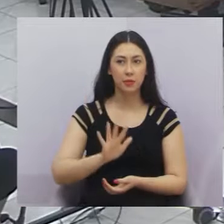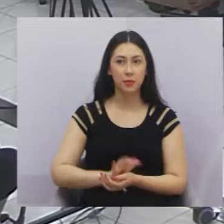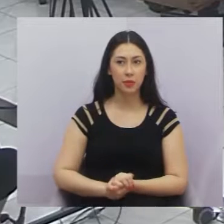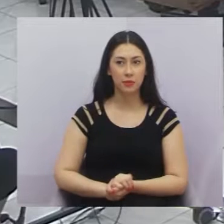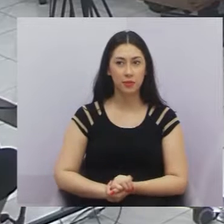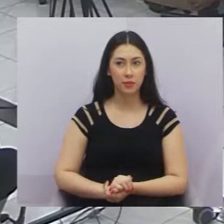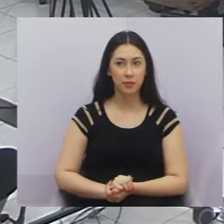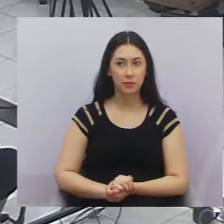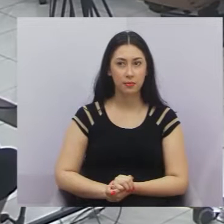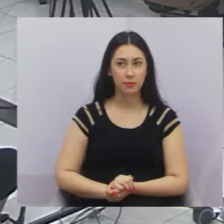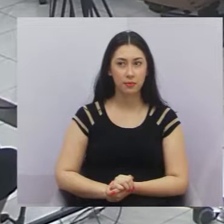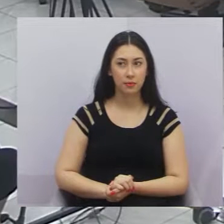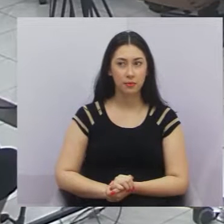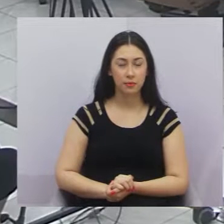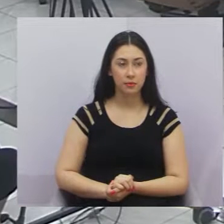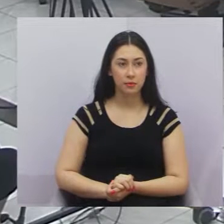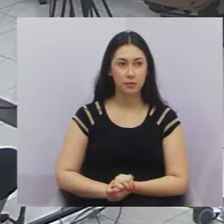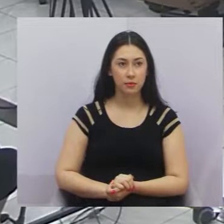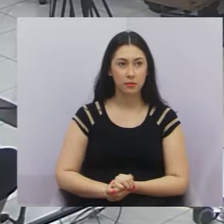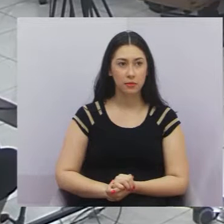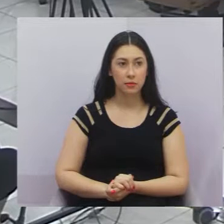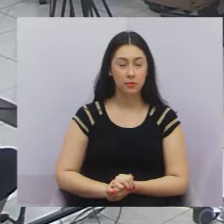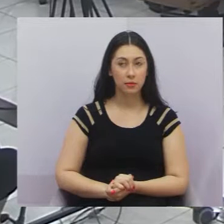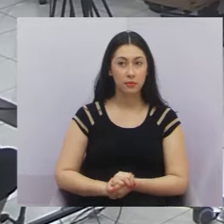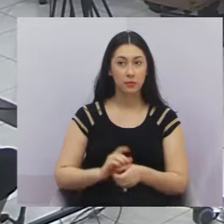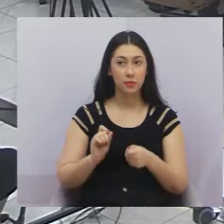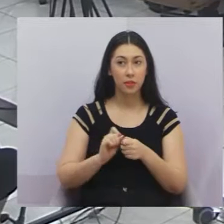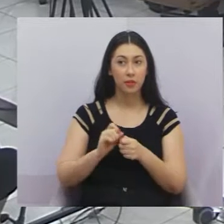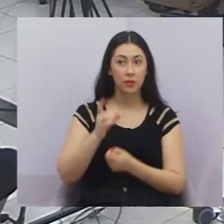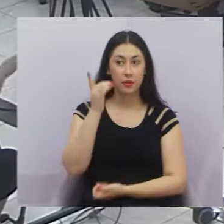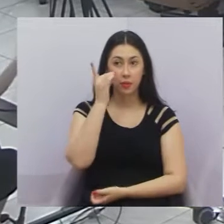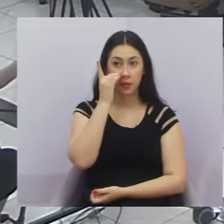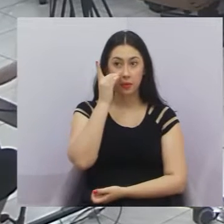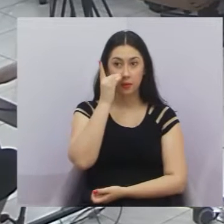a medalha de prata. Autoria Dudi.